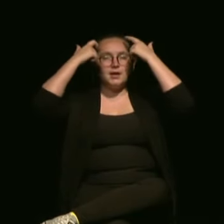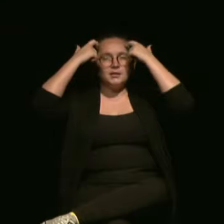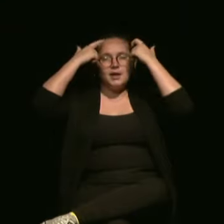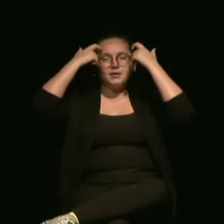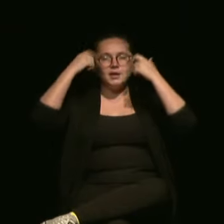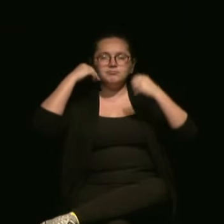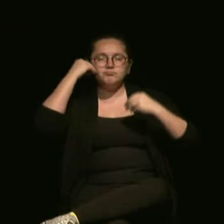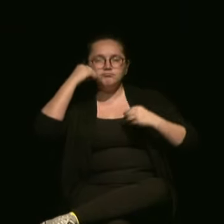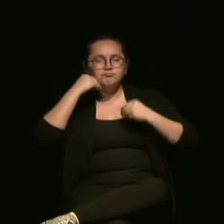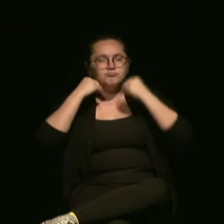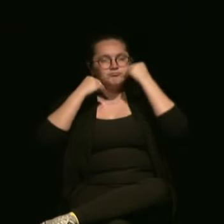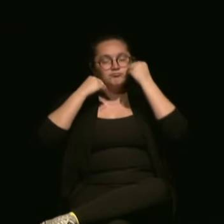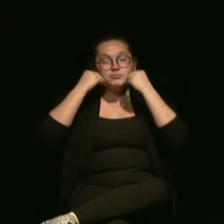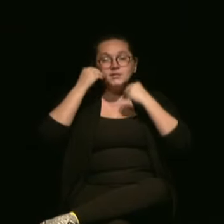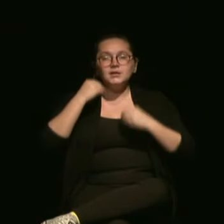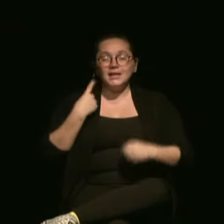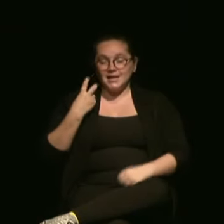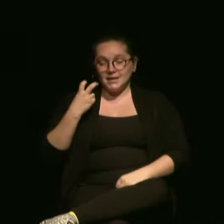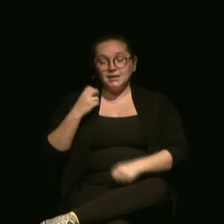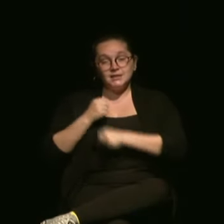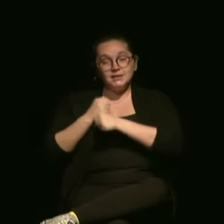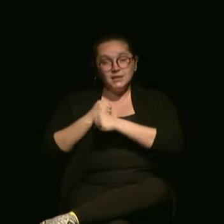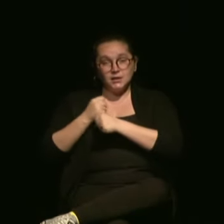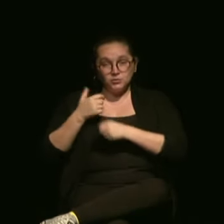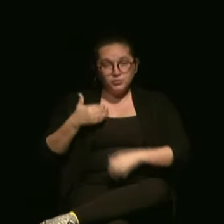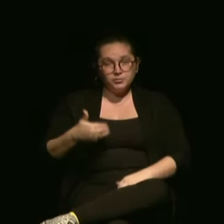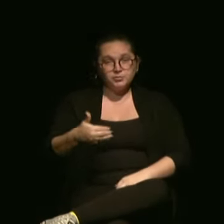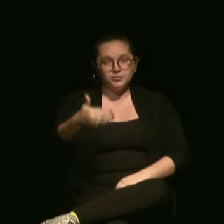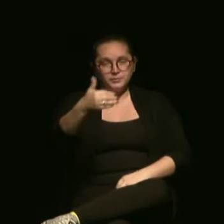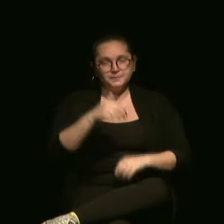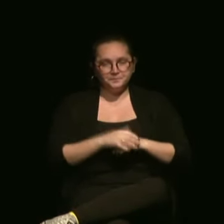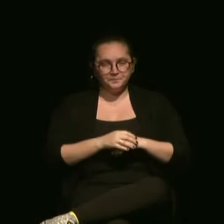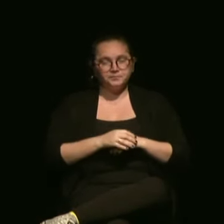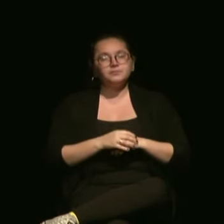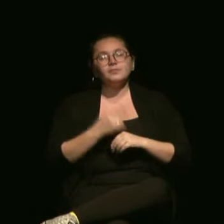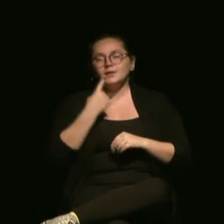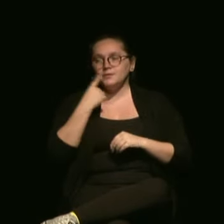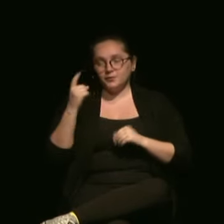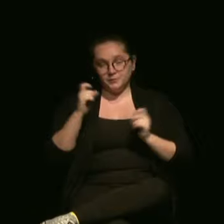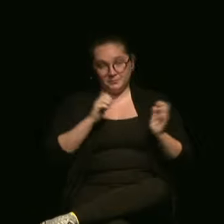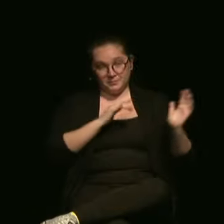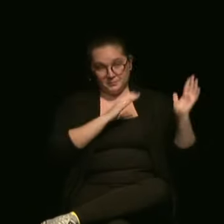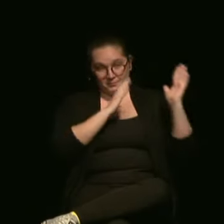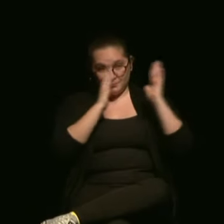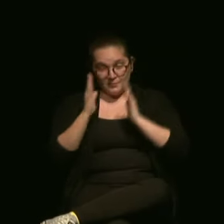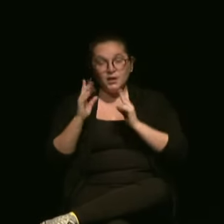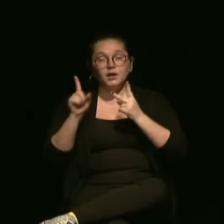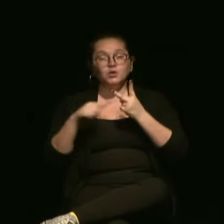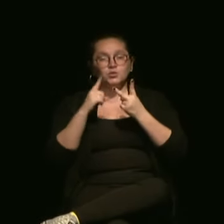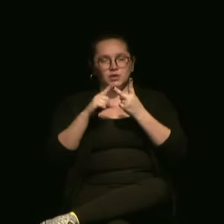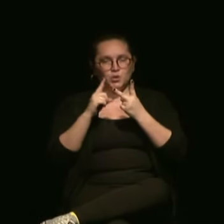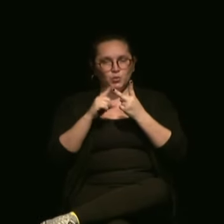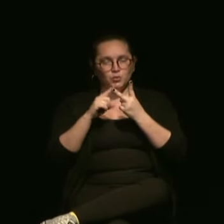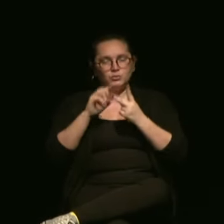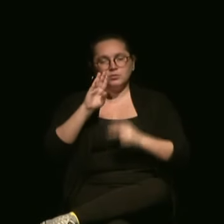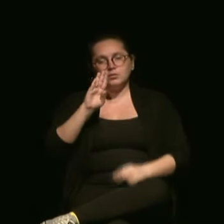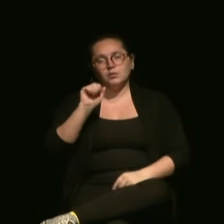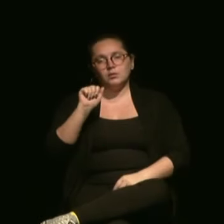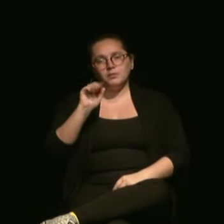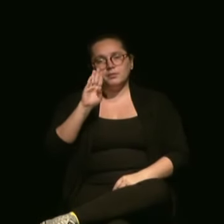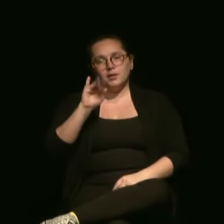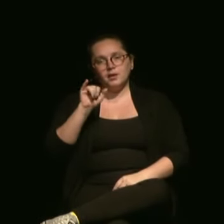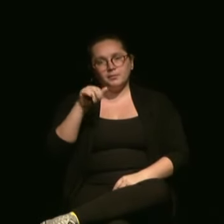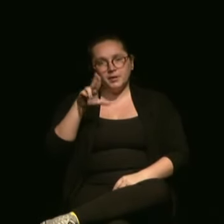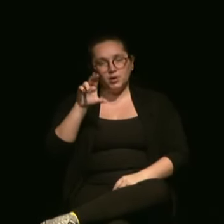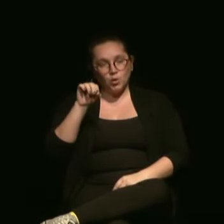próximos 15 anos. No segundo filme, Babilônia, filme de 99, e é a história, filme de